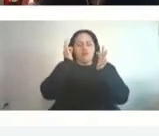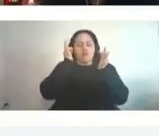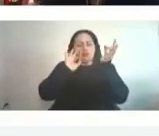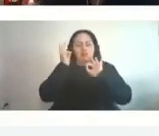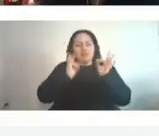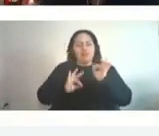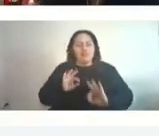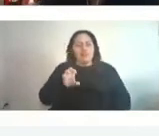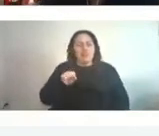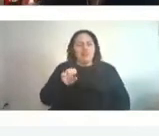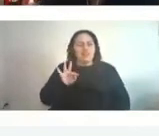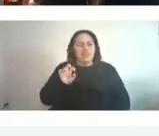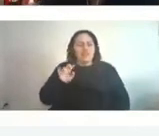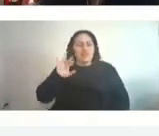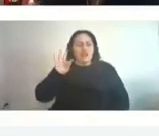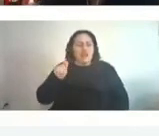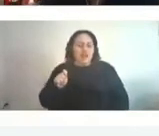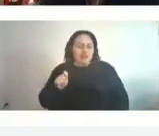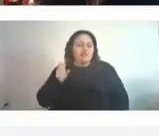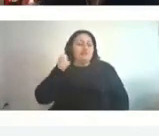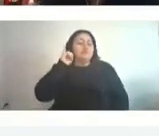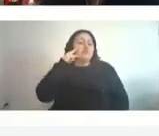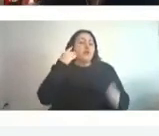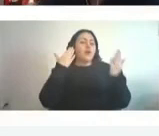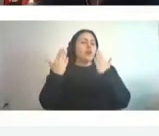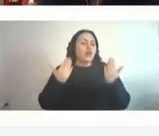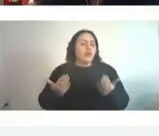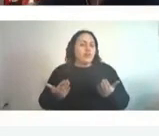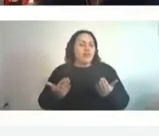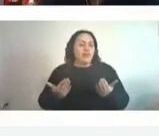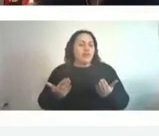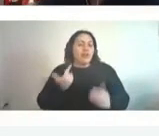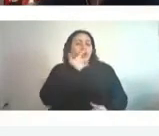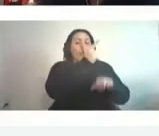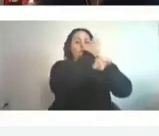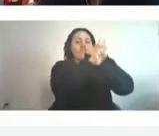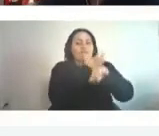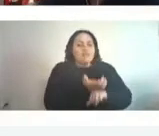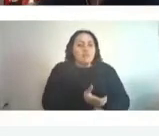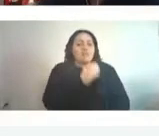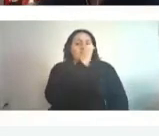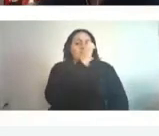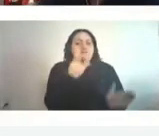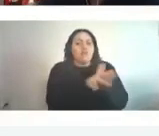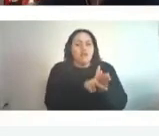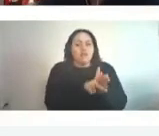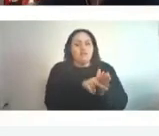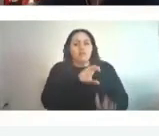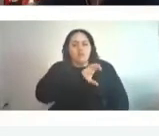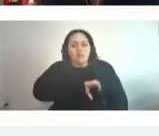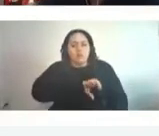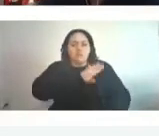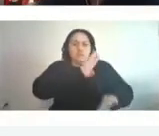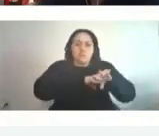as disciplinas que tratam da ciência dura, né? Então,